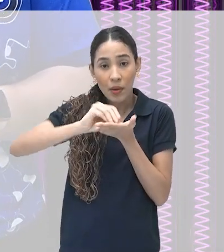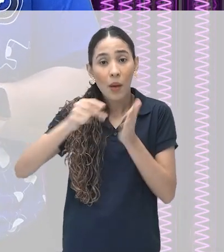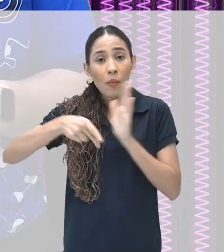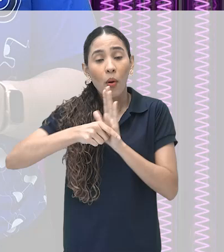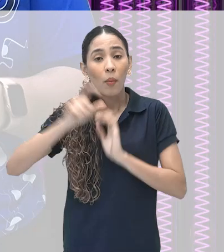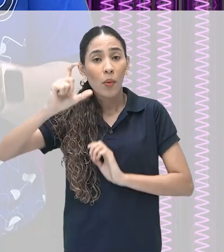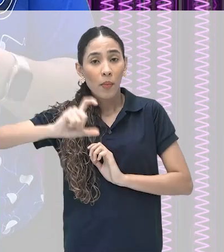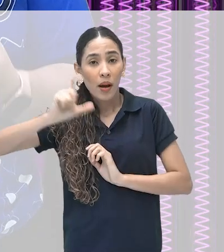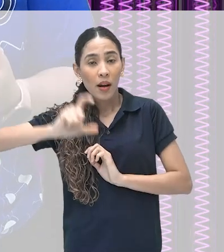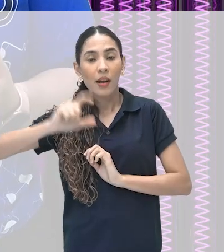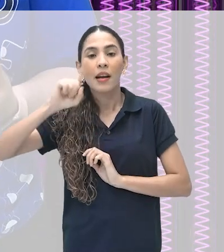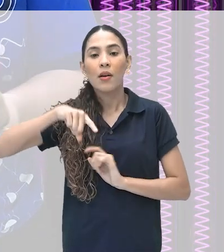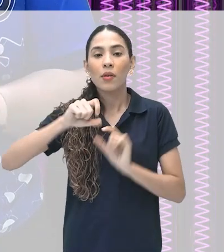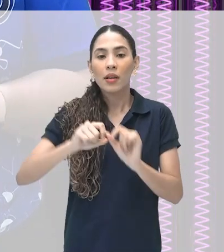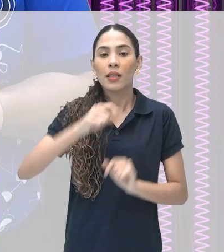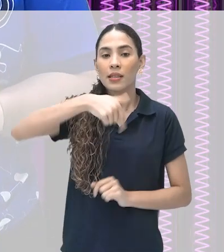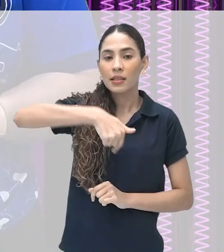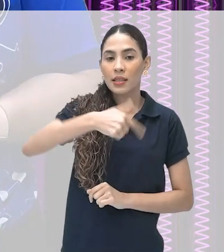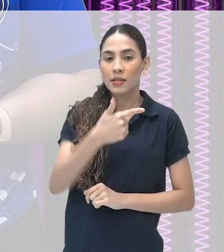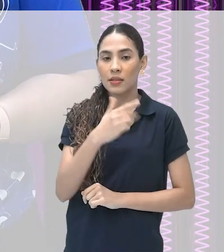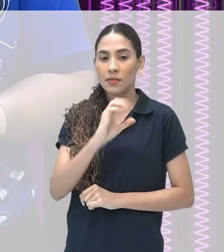disquete, elas iam de